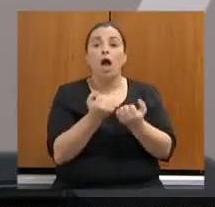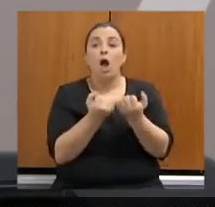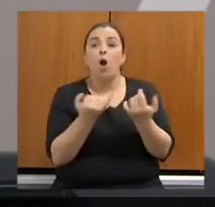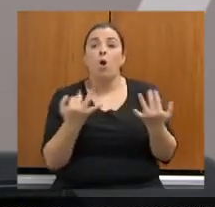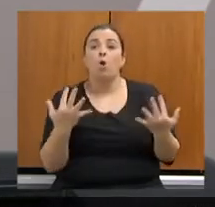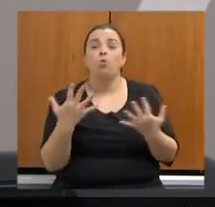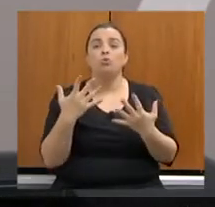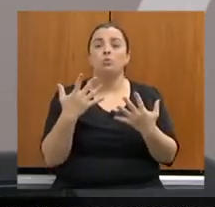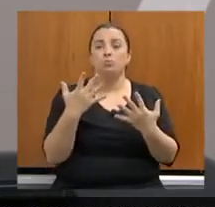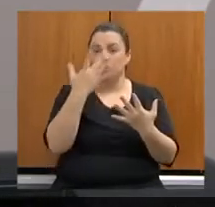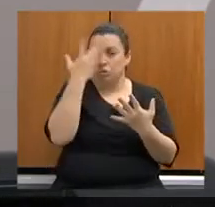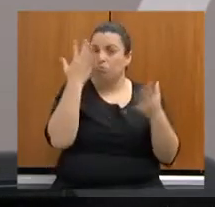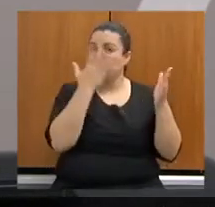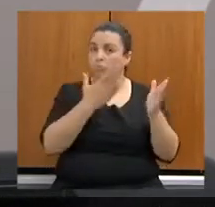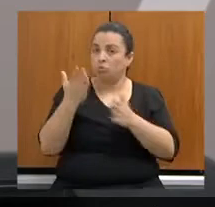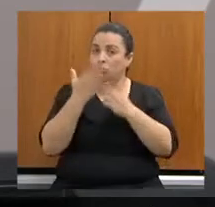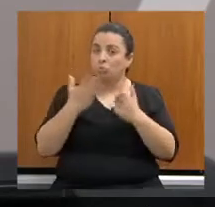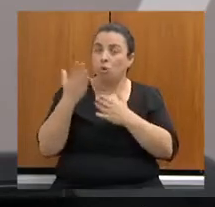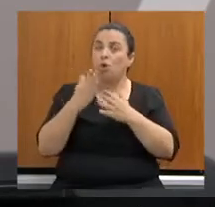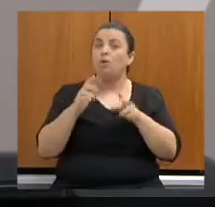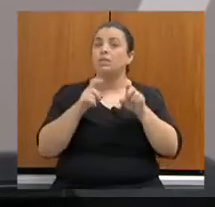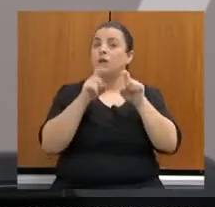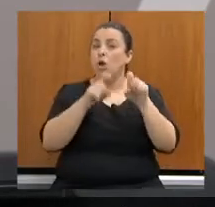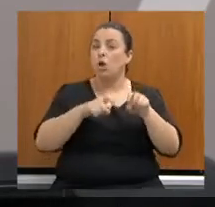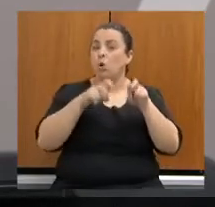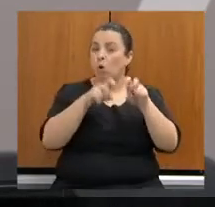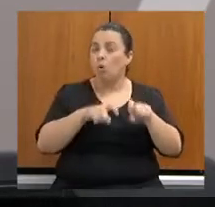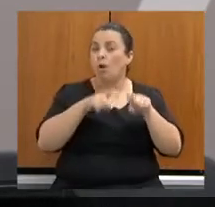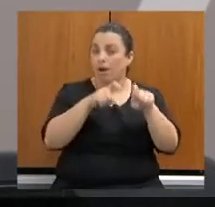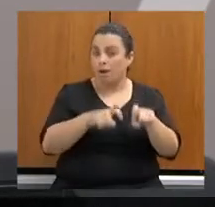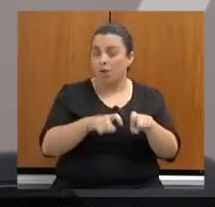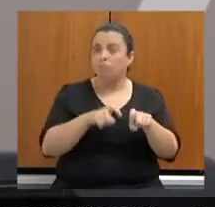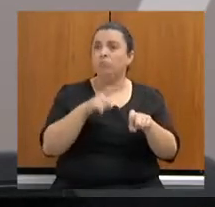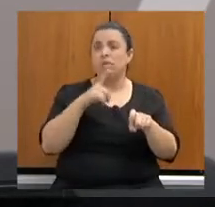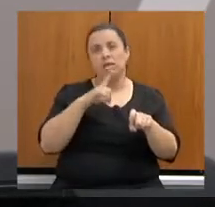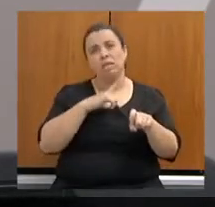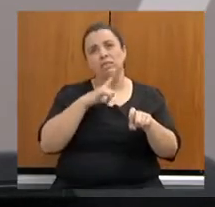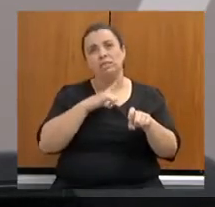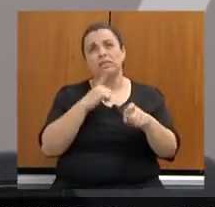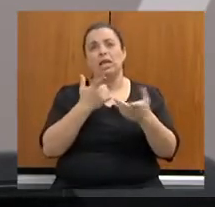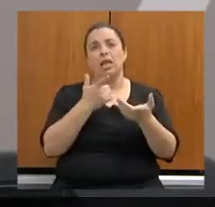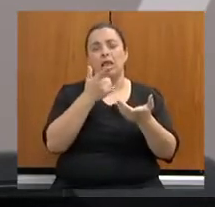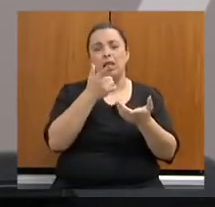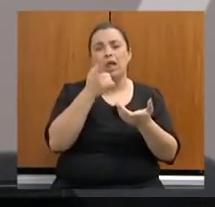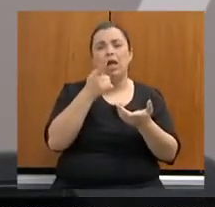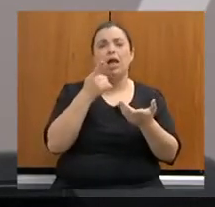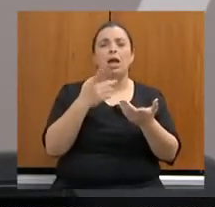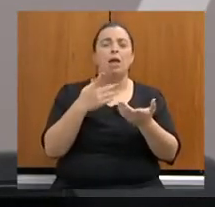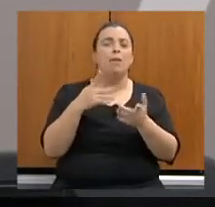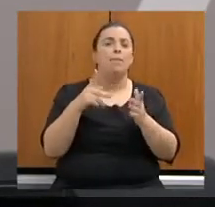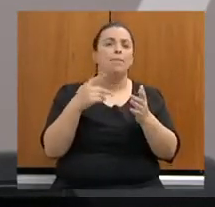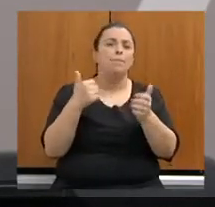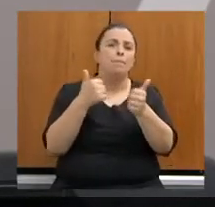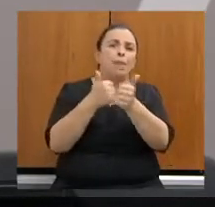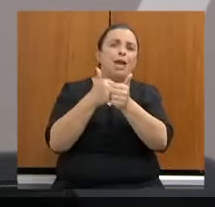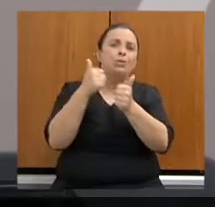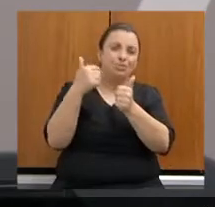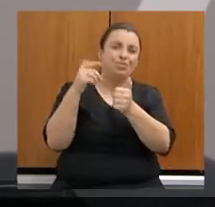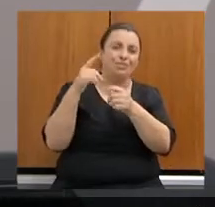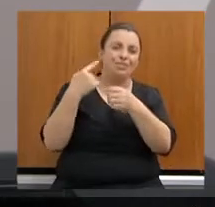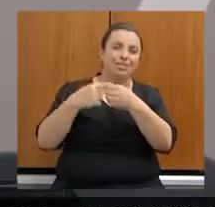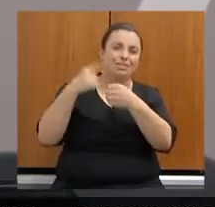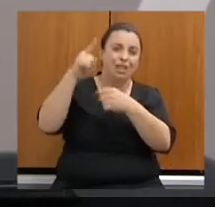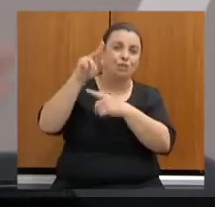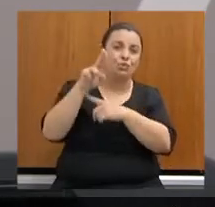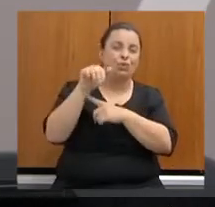possa ouvir aqui que eles estão na beirada da estrada de Unaí a cristalina e o Paulo arara trouxe esse problema para gente